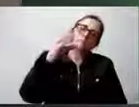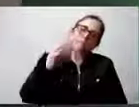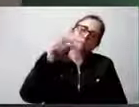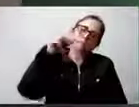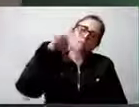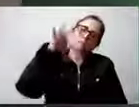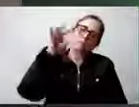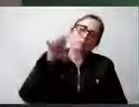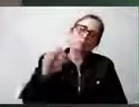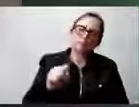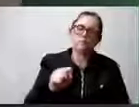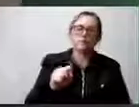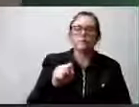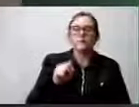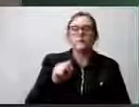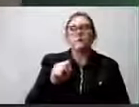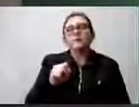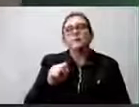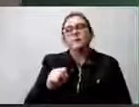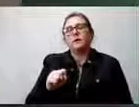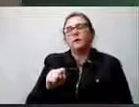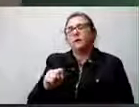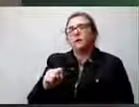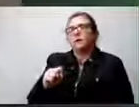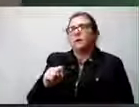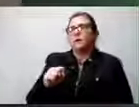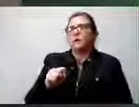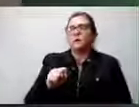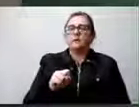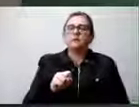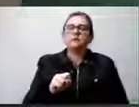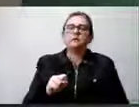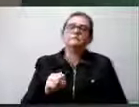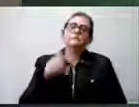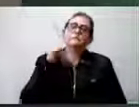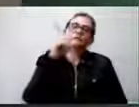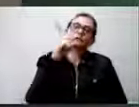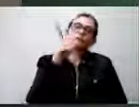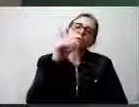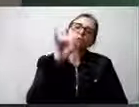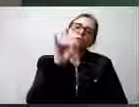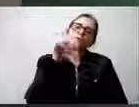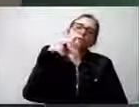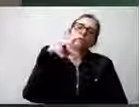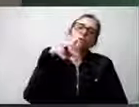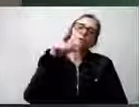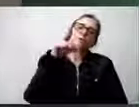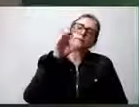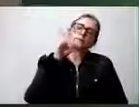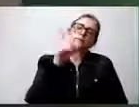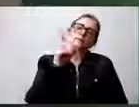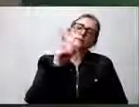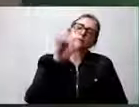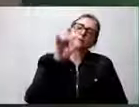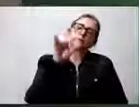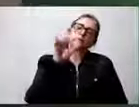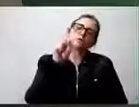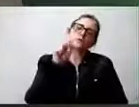Santana da Silva, de João Pessoa, na Paraíba. A disfunção temporomandibular também pode ocorrer por